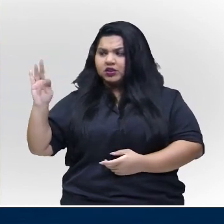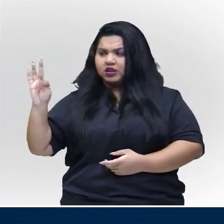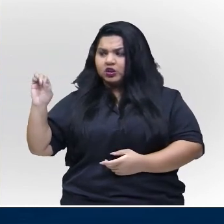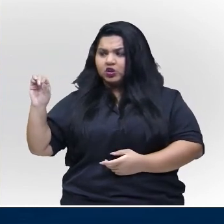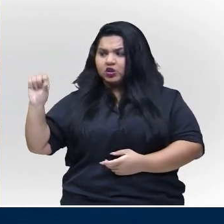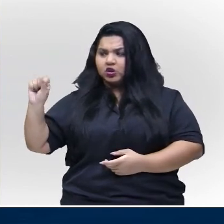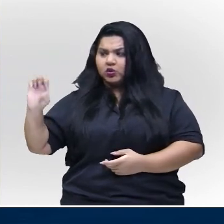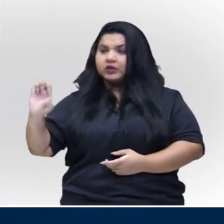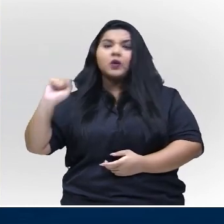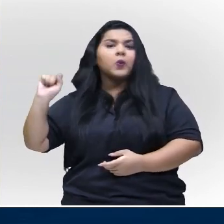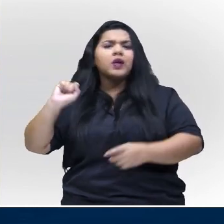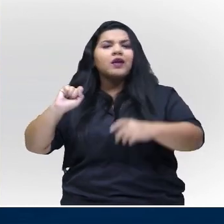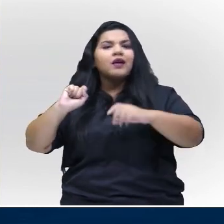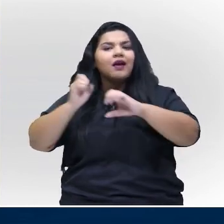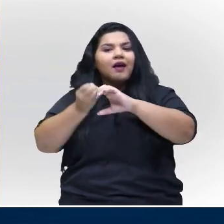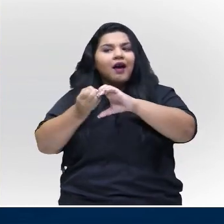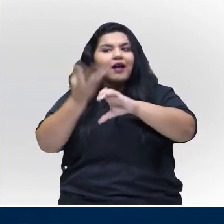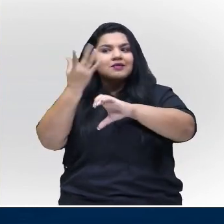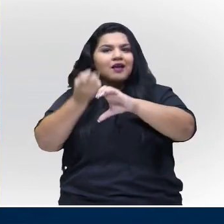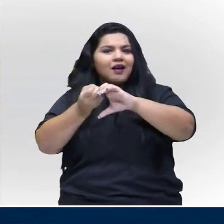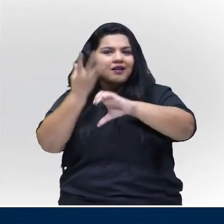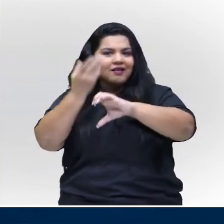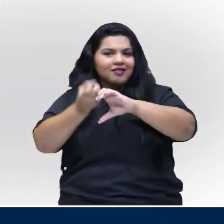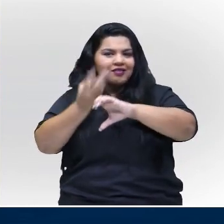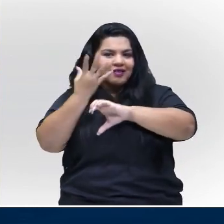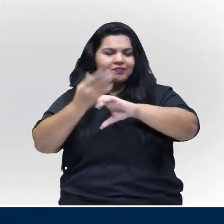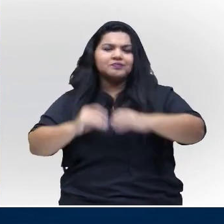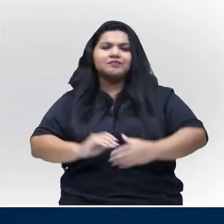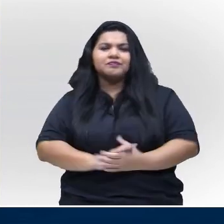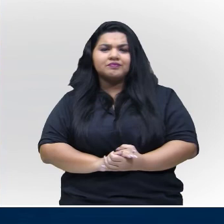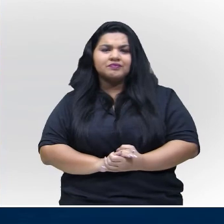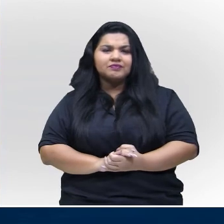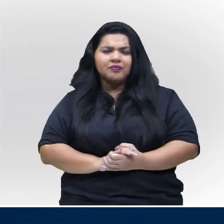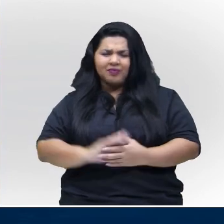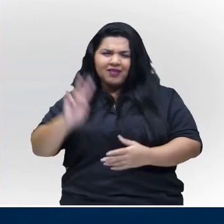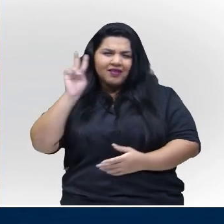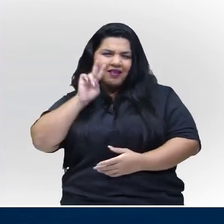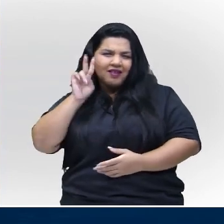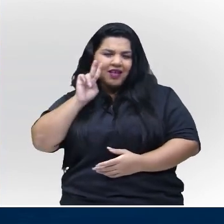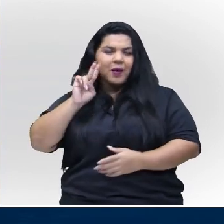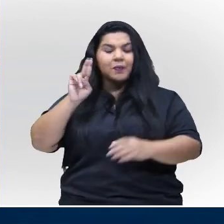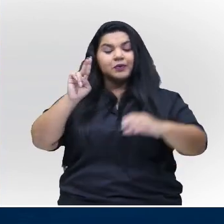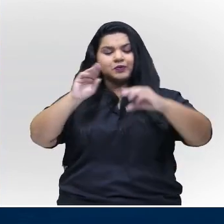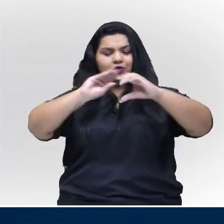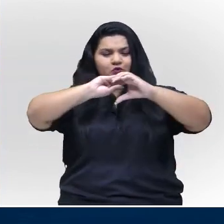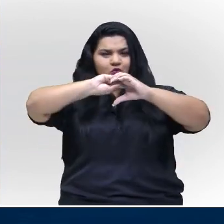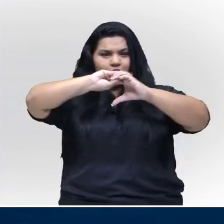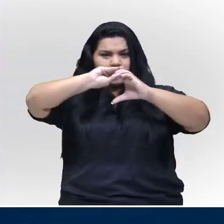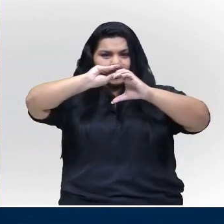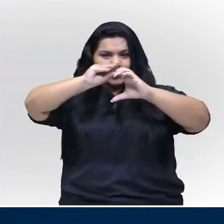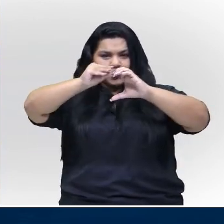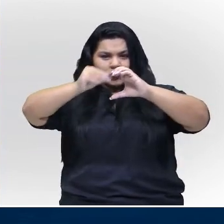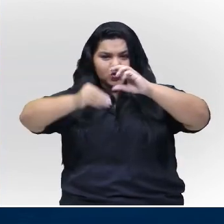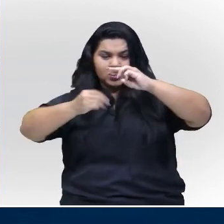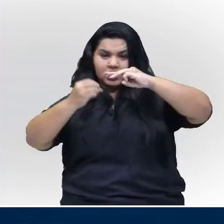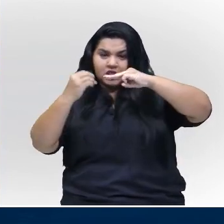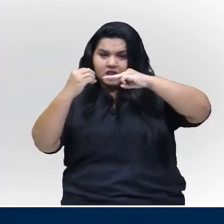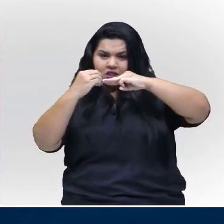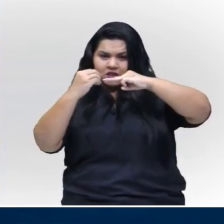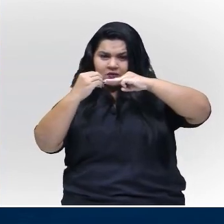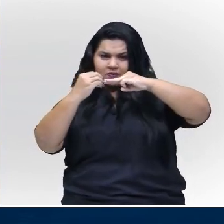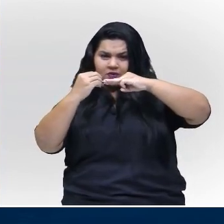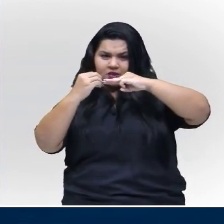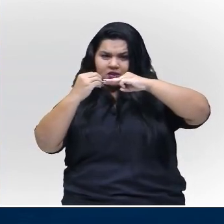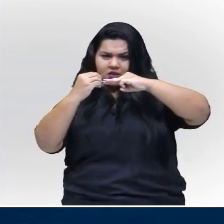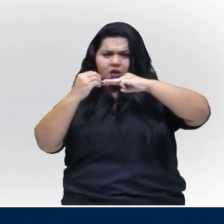saída, né? Algo tem que ir para o exterior da célula. Então a gente está observando aí a membrana plasmática, né? Membrana celular no caso, essa parte